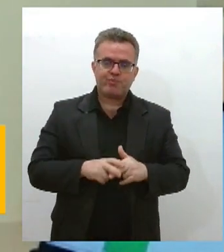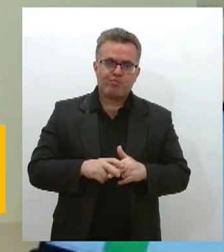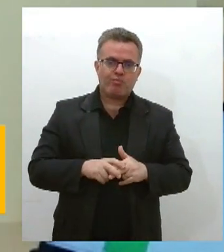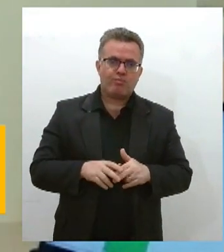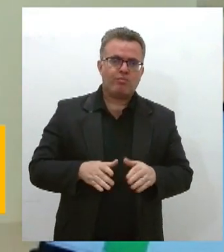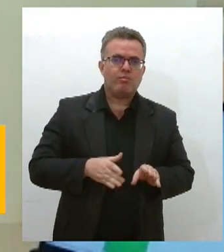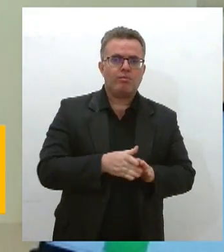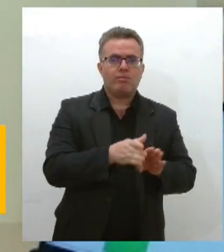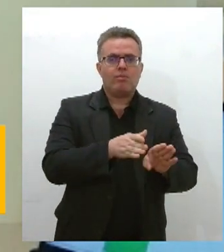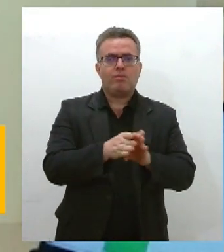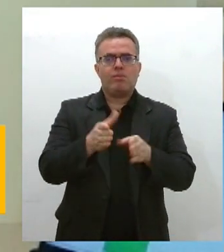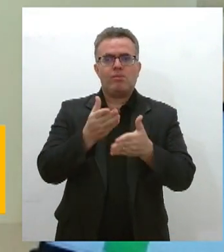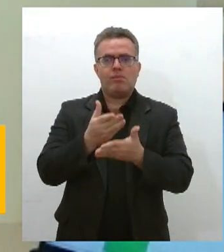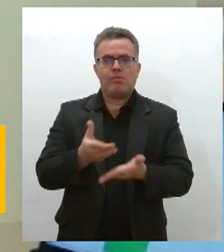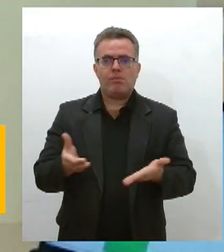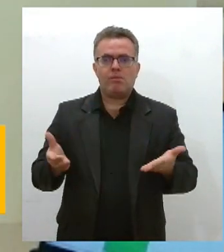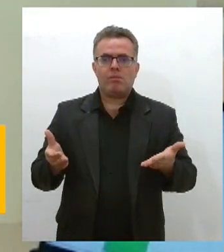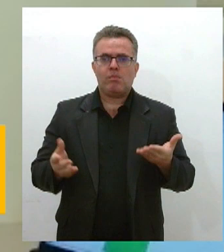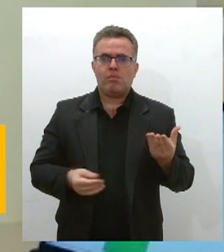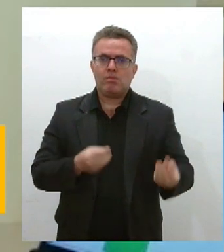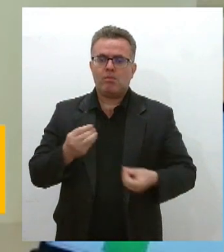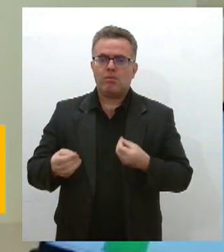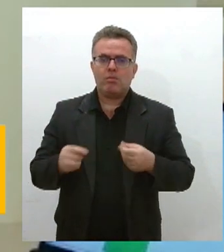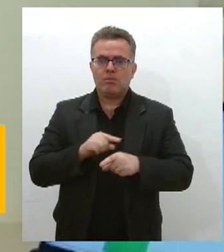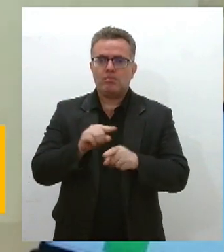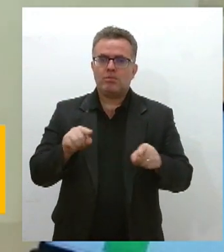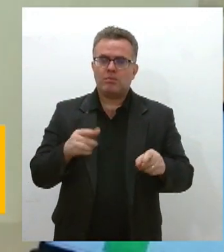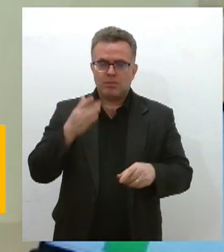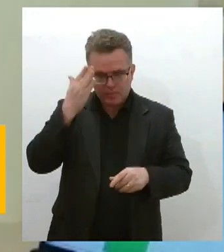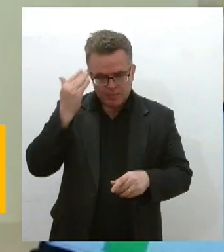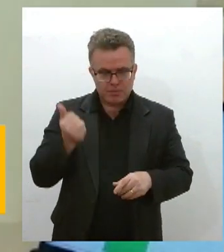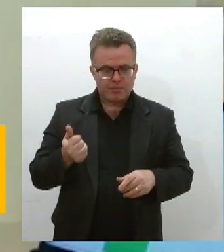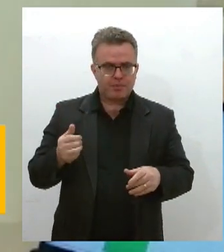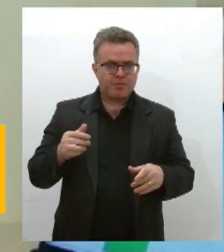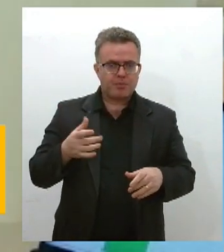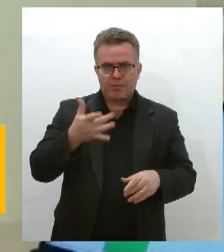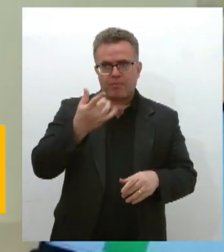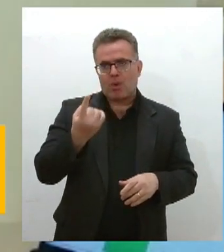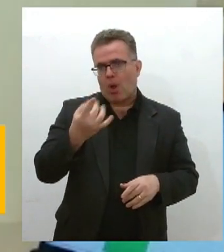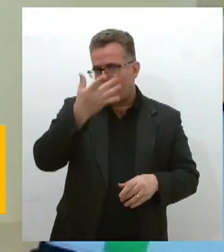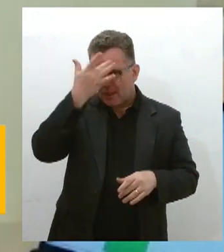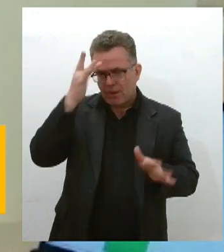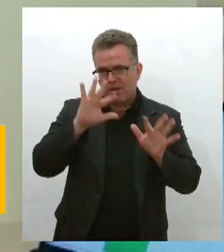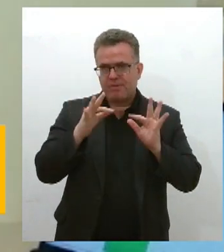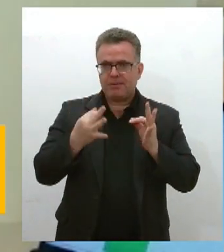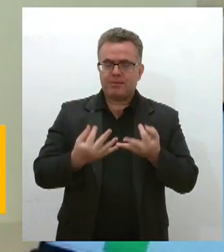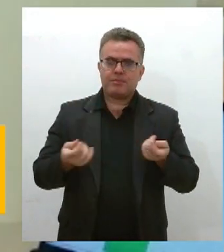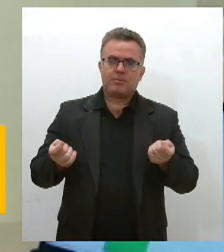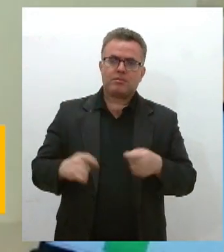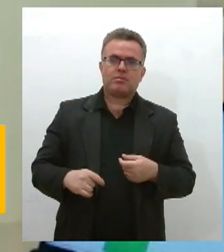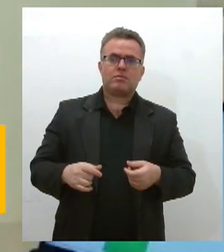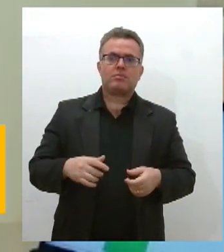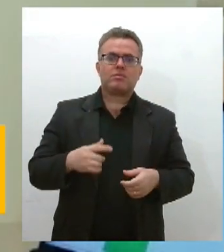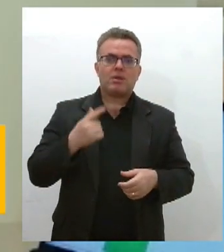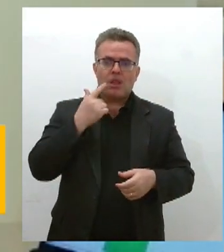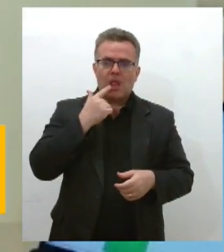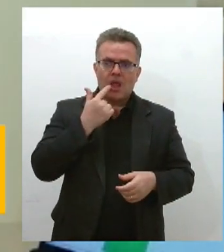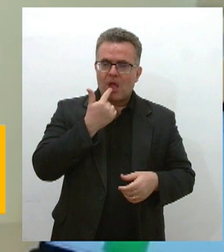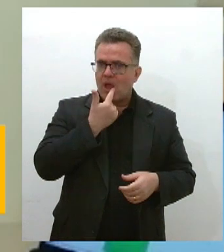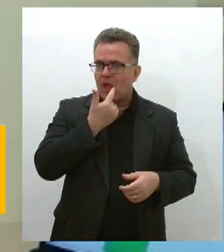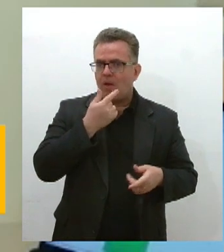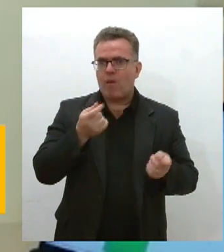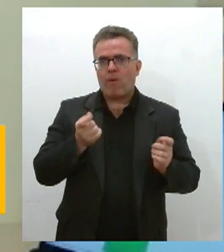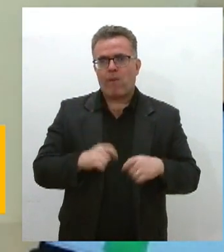nossos telespectadores aí, se eles têm alguém da família, de repente, queixando-se de algum caroço na boca ou de